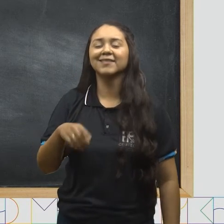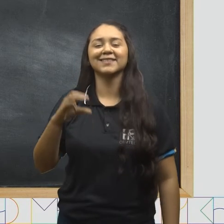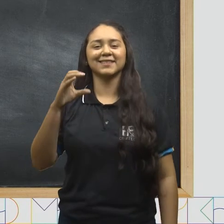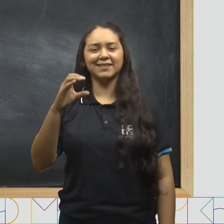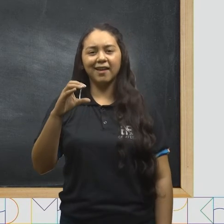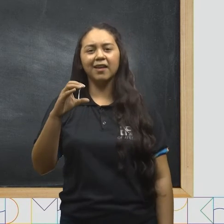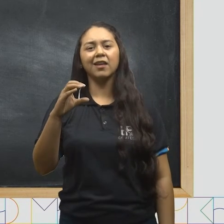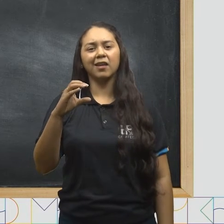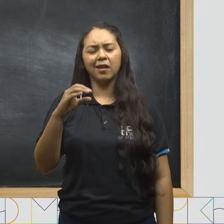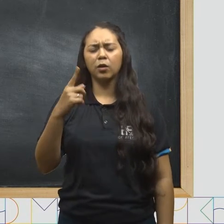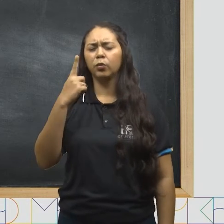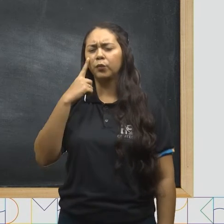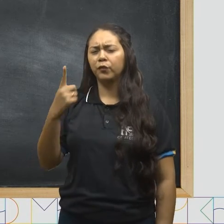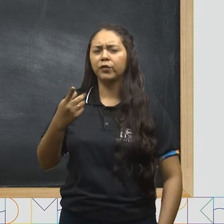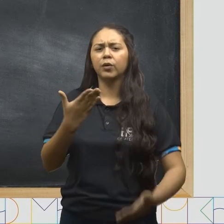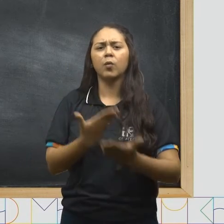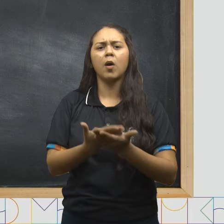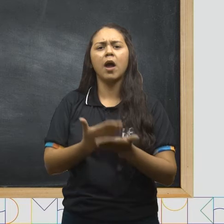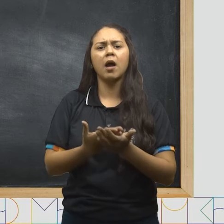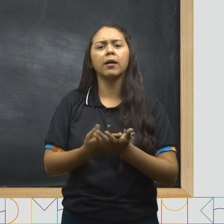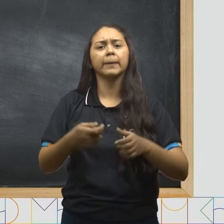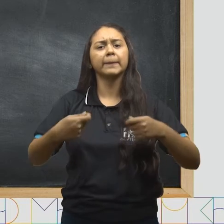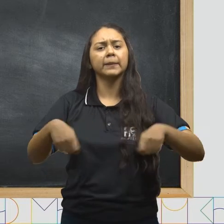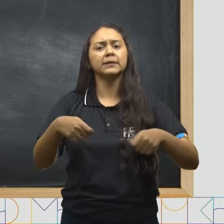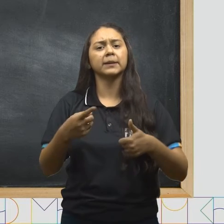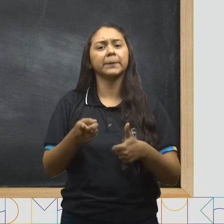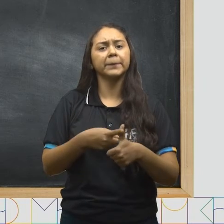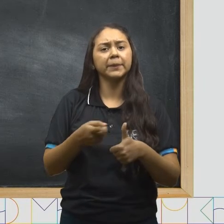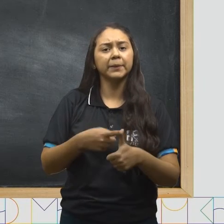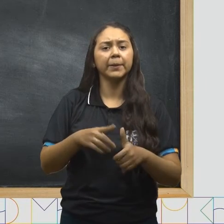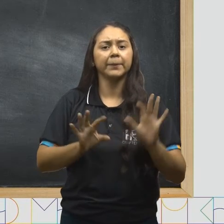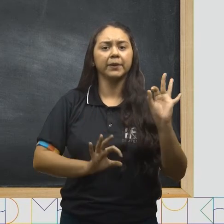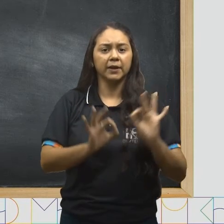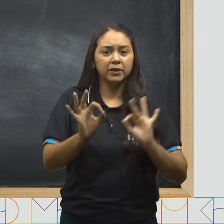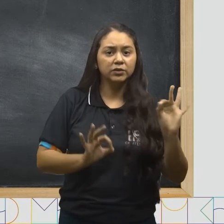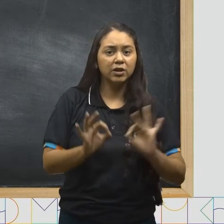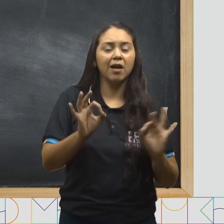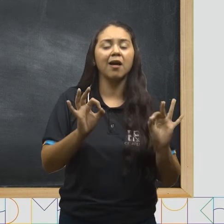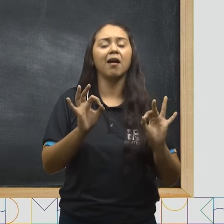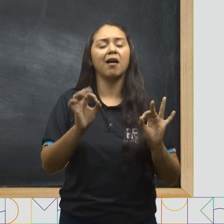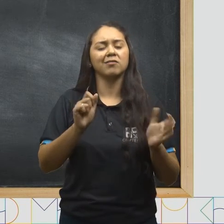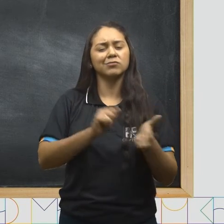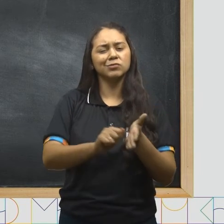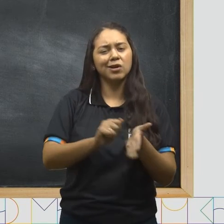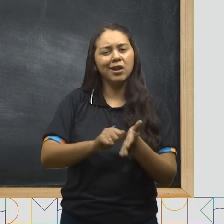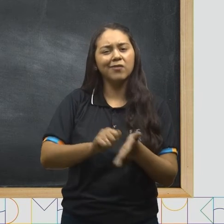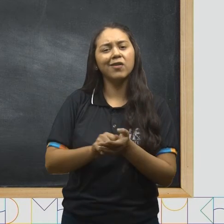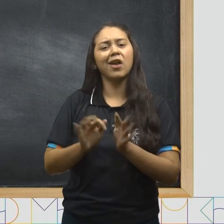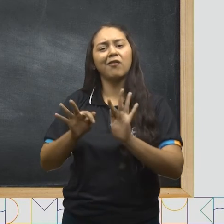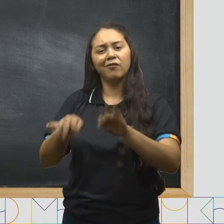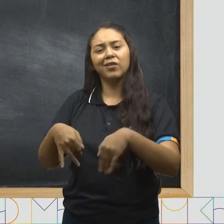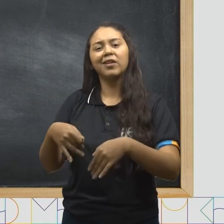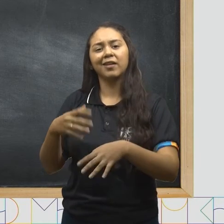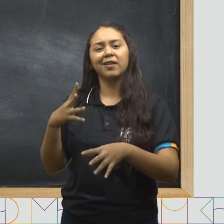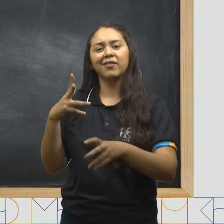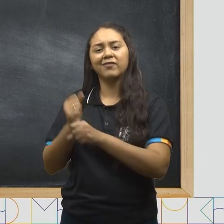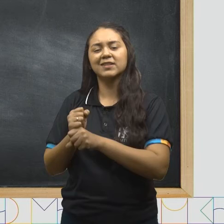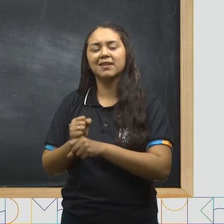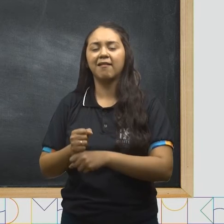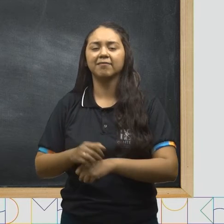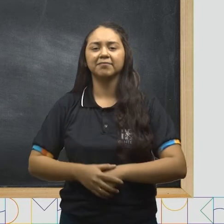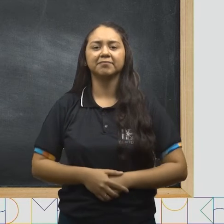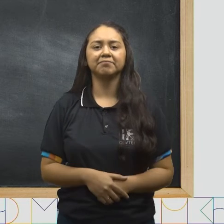correta é a letra C. Você viu nesta aula que é necessário, primeiramente, planejar, depois escrever e, por